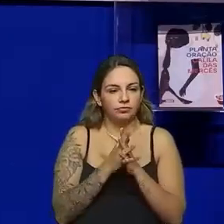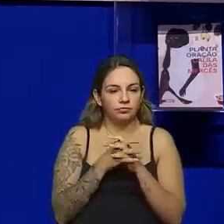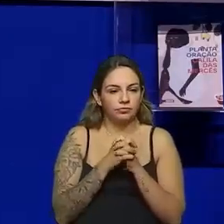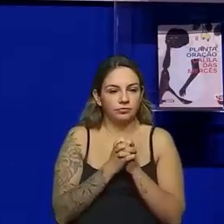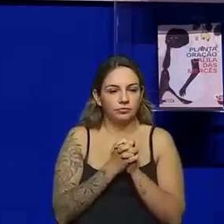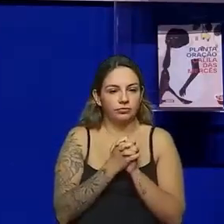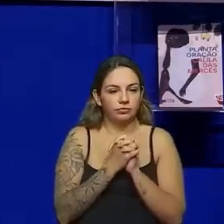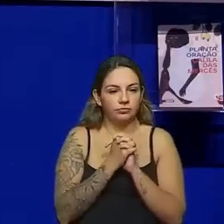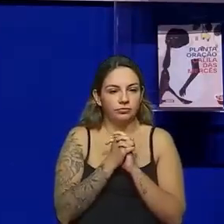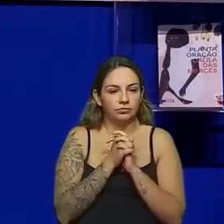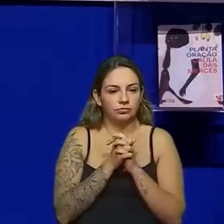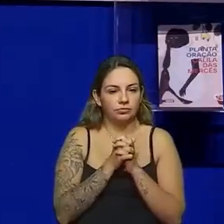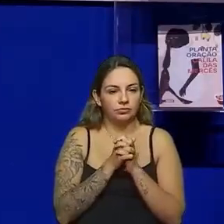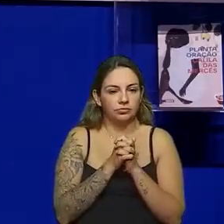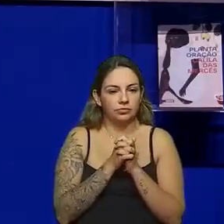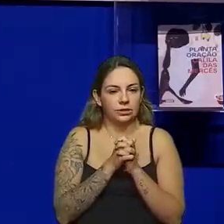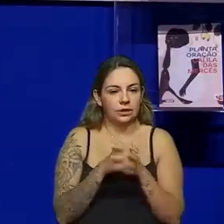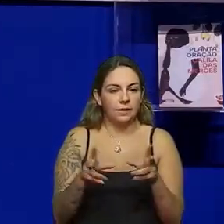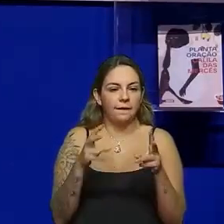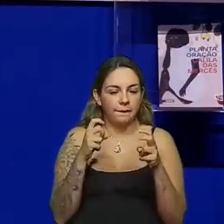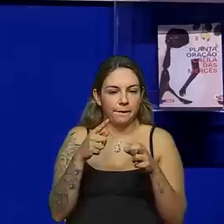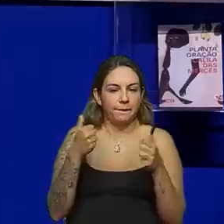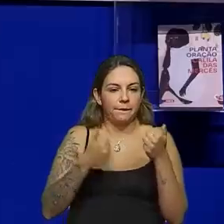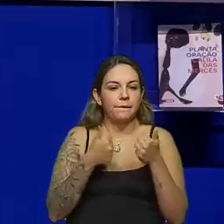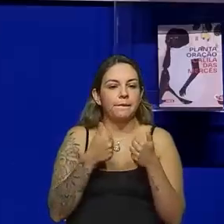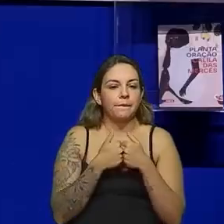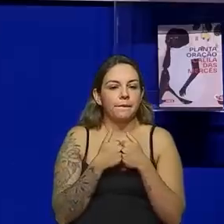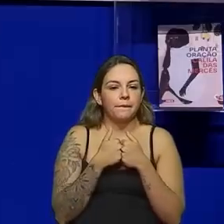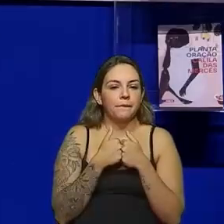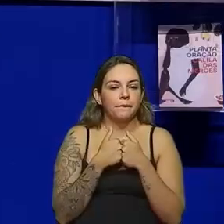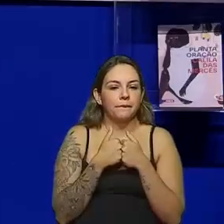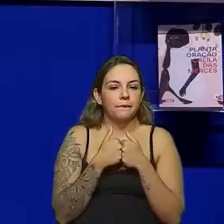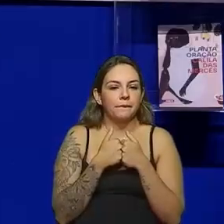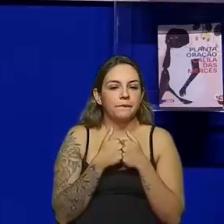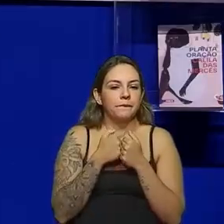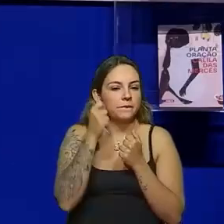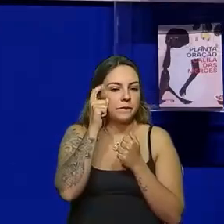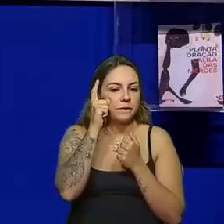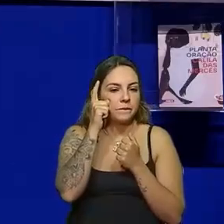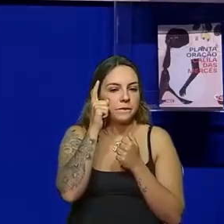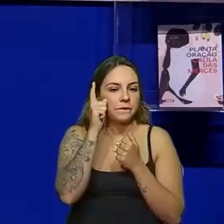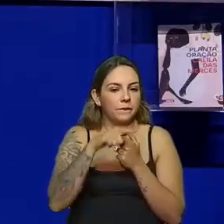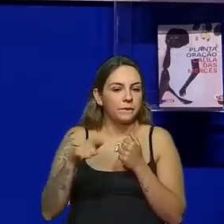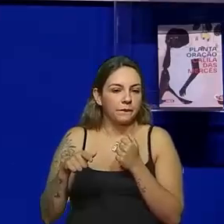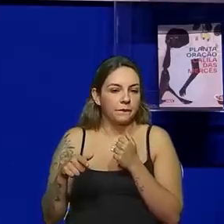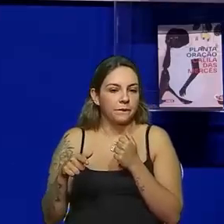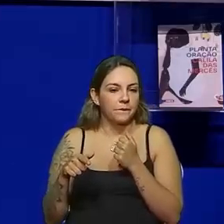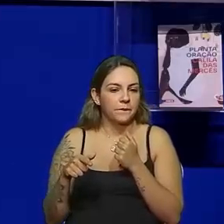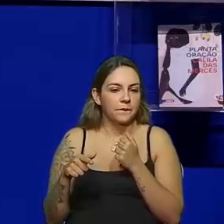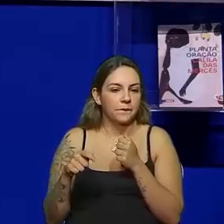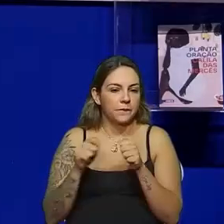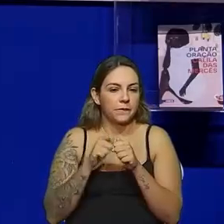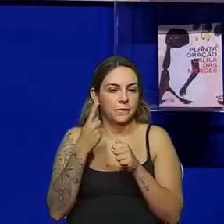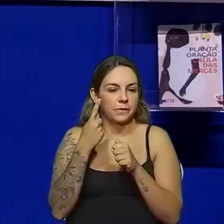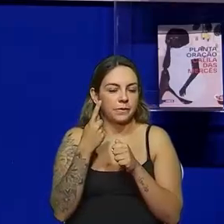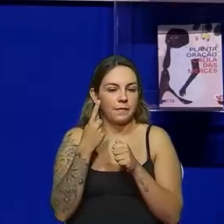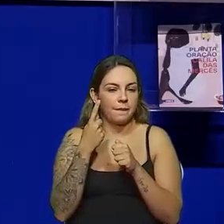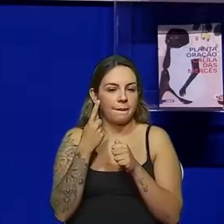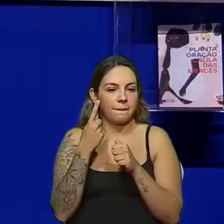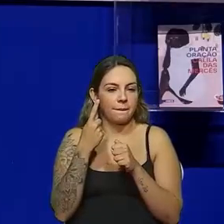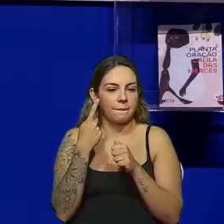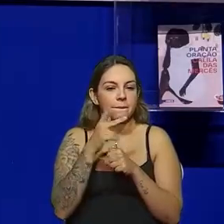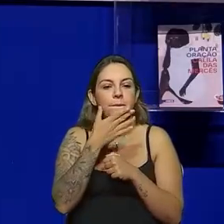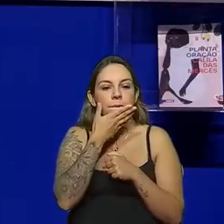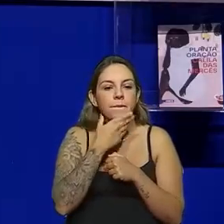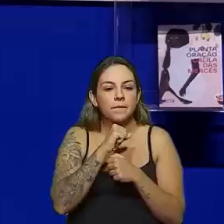nunca vai ser criticável, né? Eles perceberam esse jogo, e aí é muito impressionante isso. E aqui, eu quero fazer um tributo ao